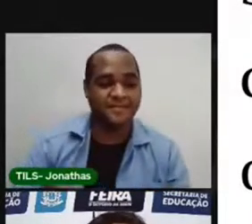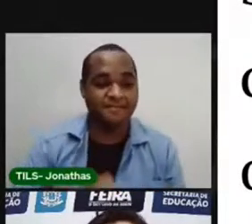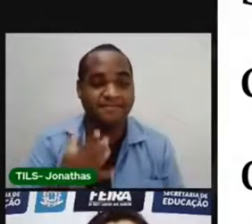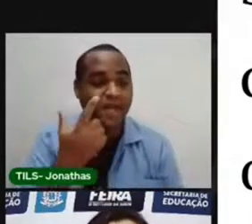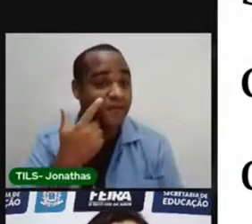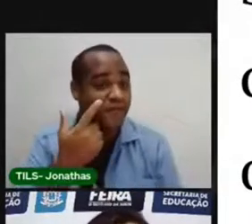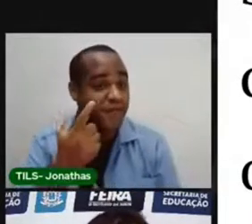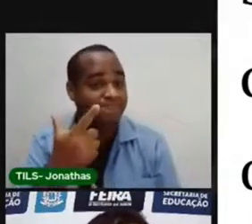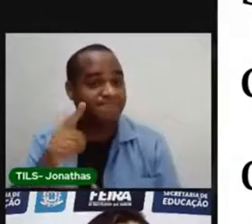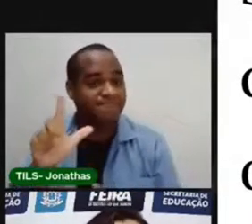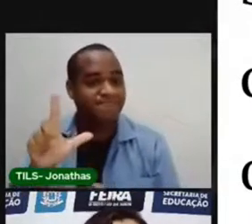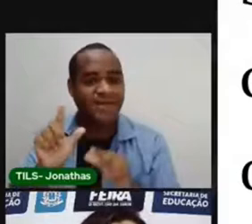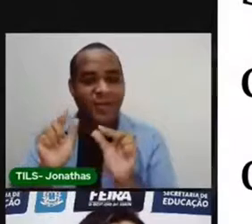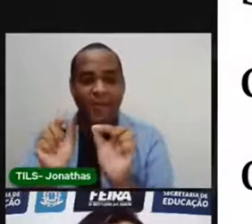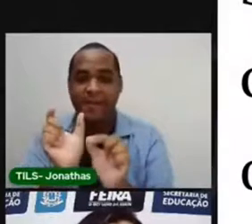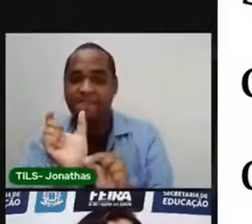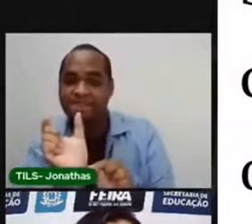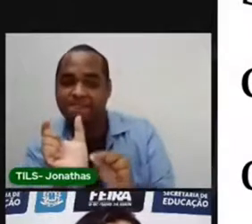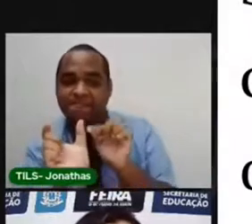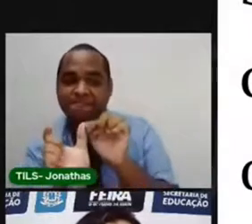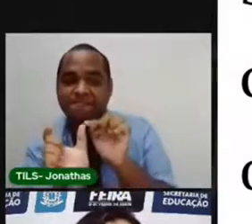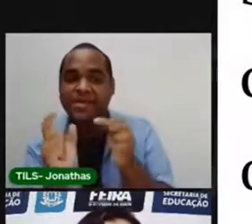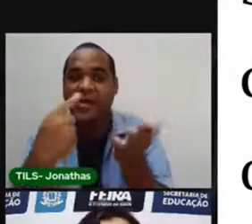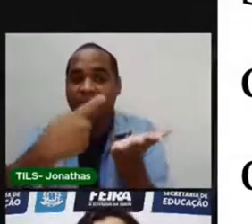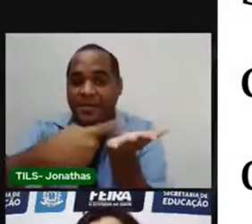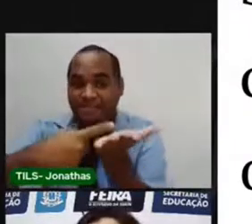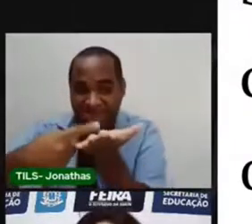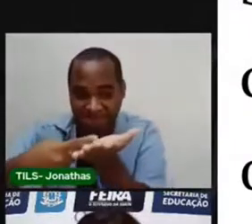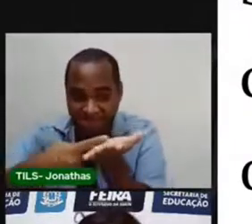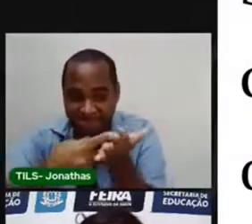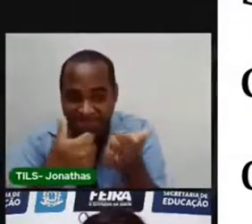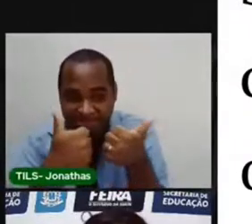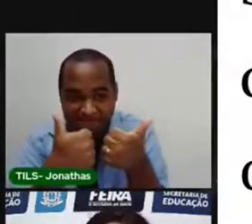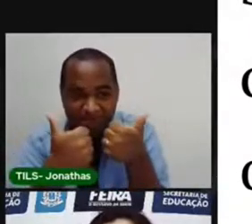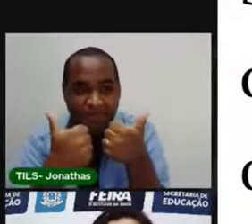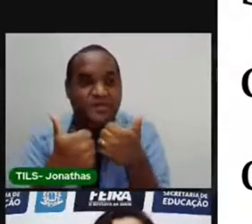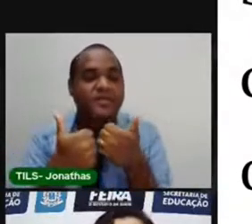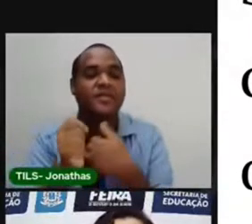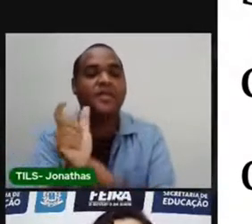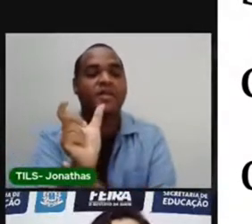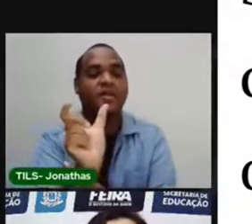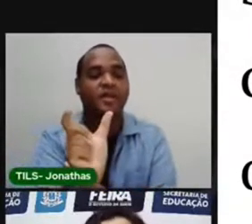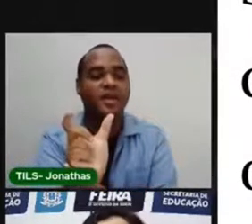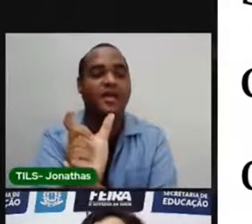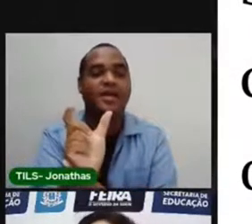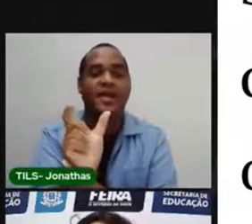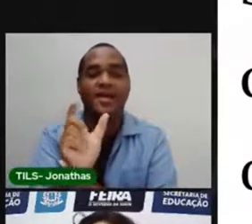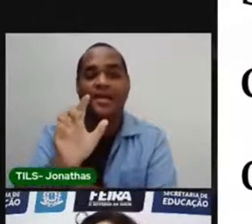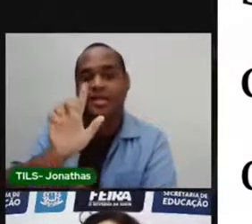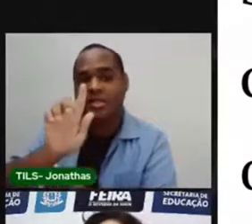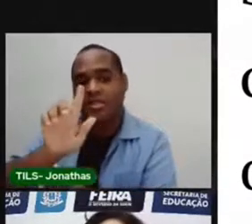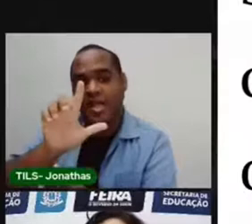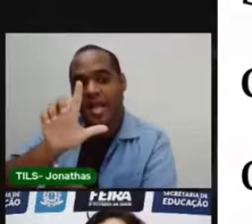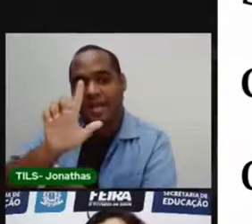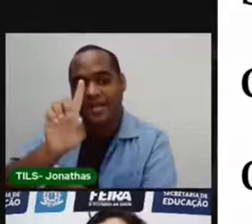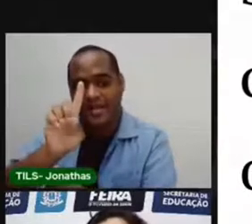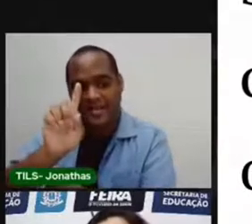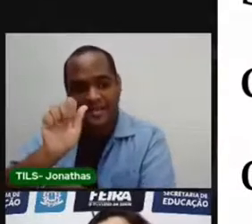Vamos ver quais são as palavras que estão rimando. A palavra